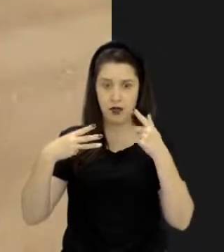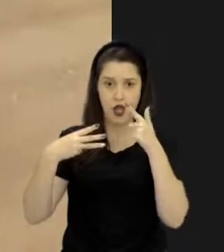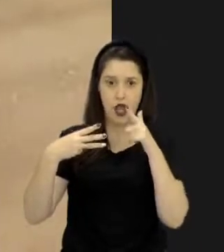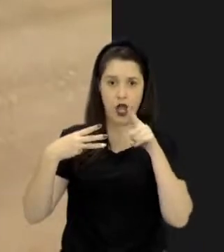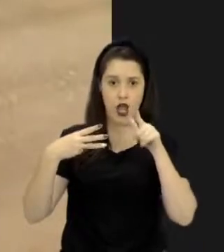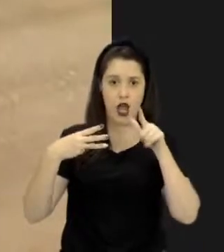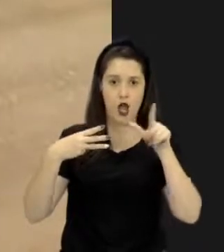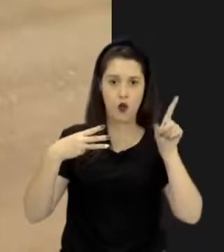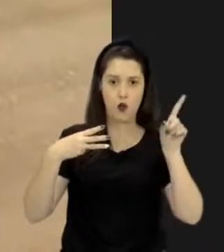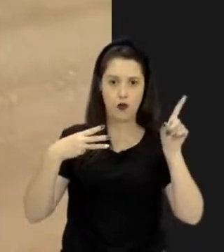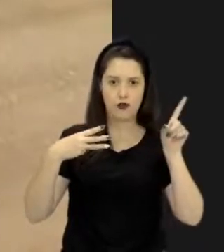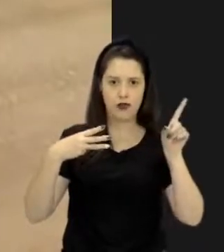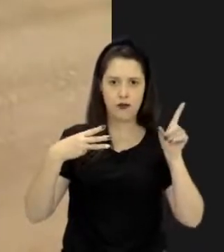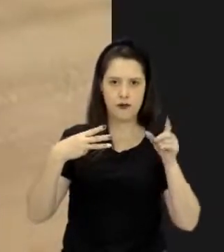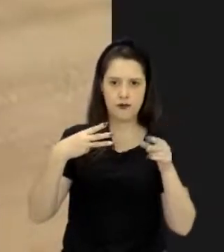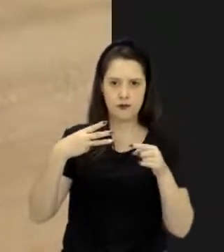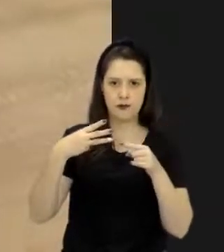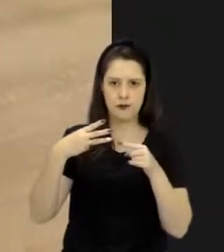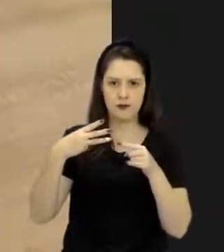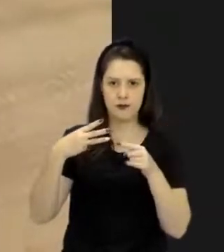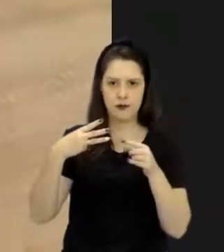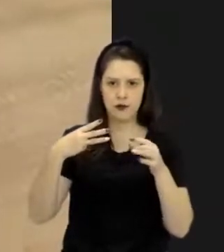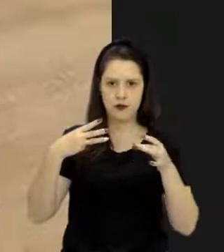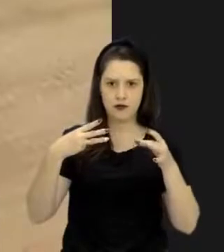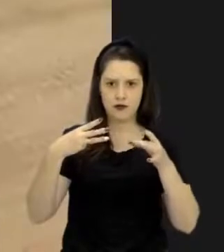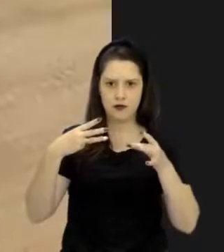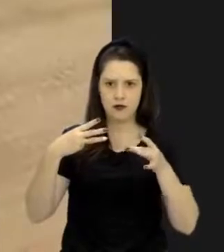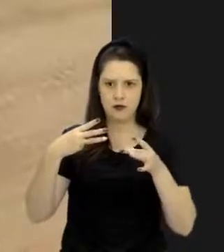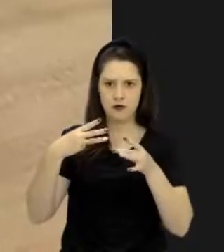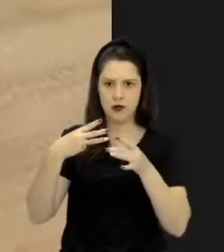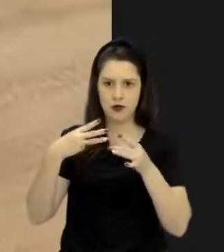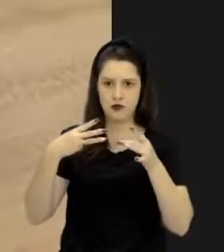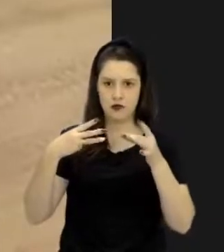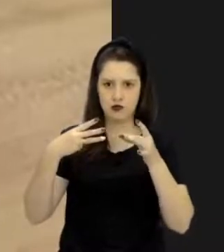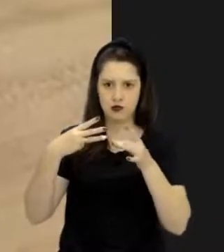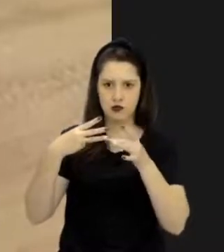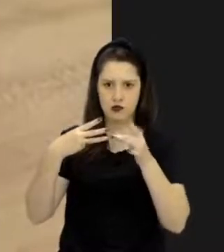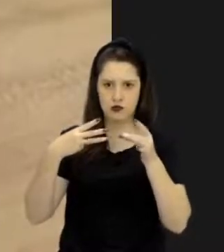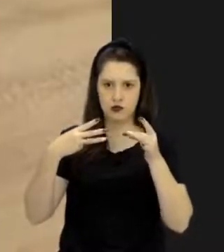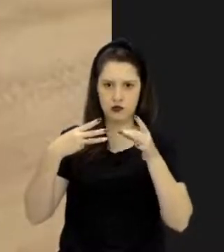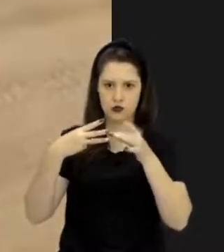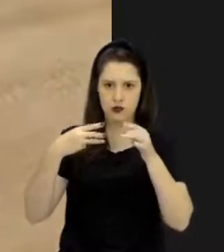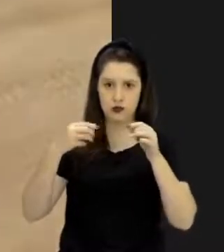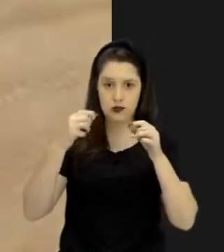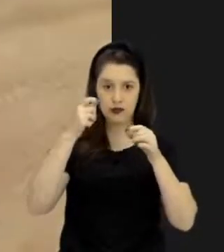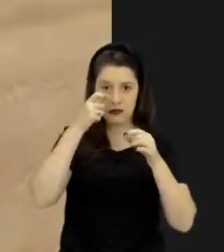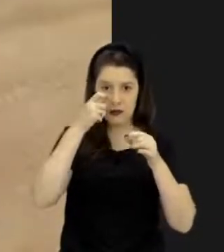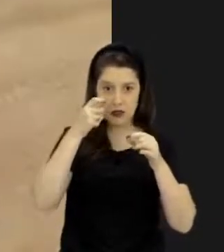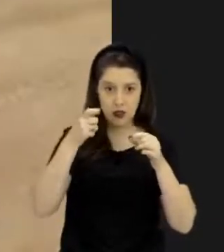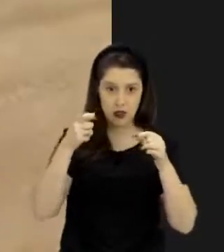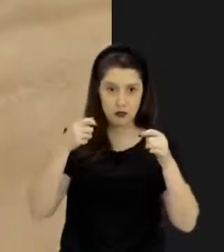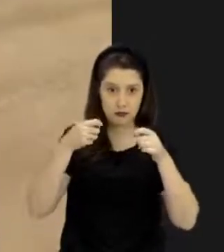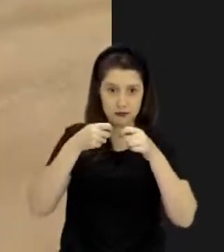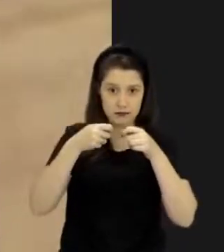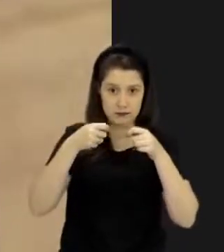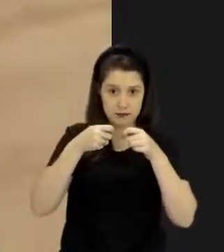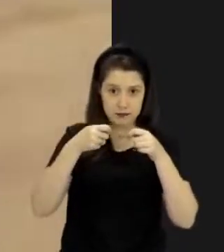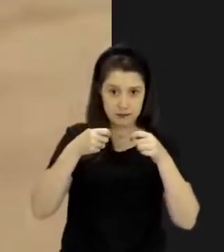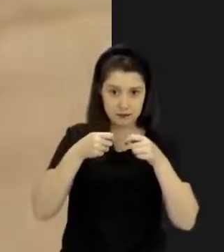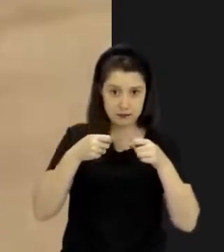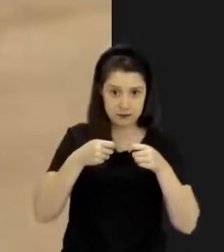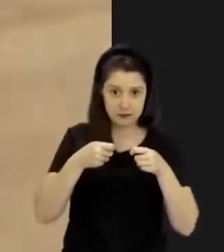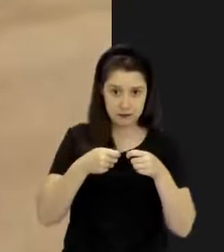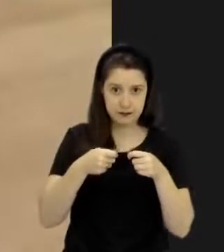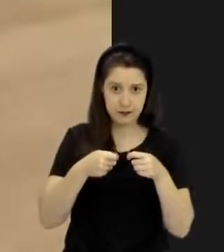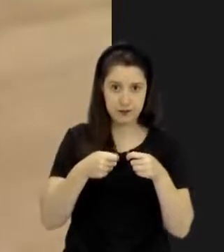motorzinho. Tá aqui. Olha só que interessante. Tá? Coloquei aqui.